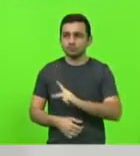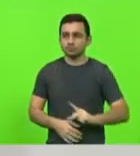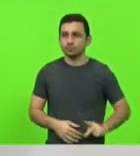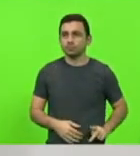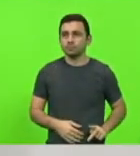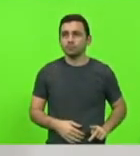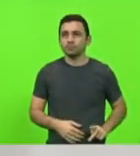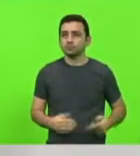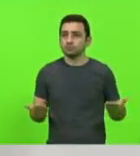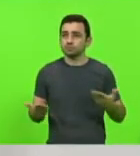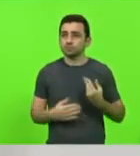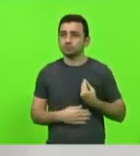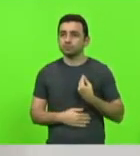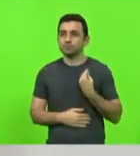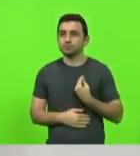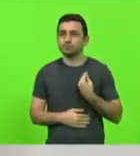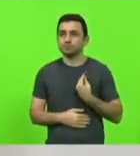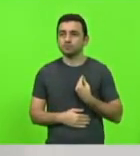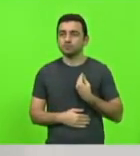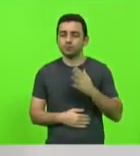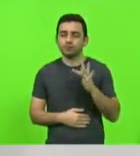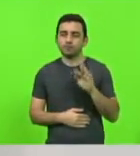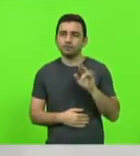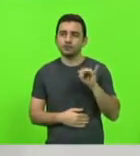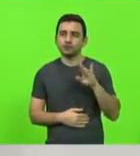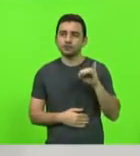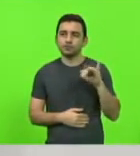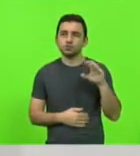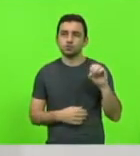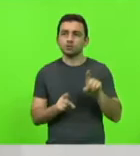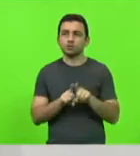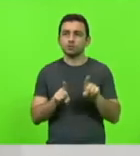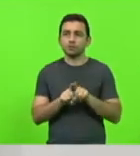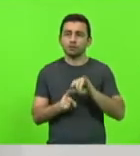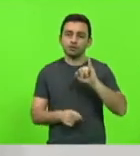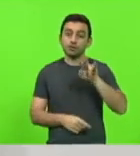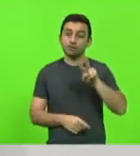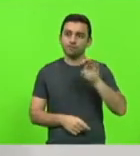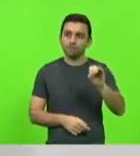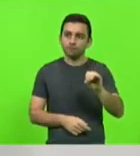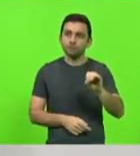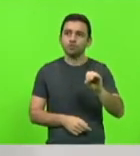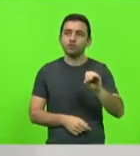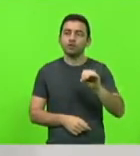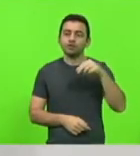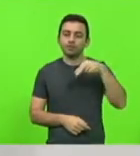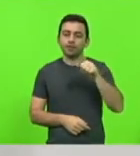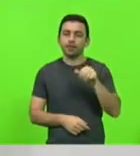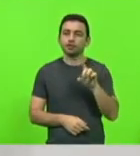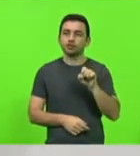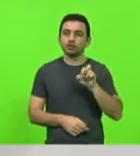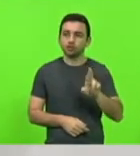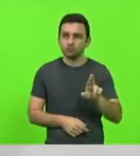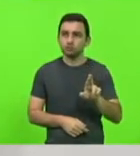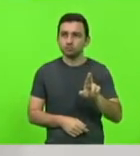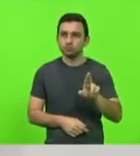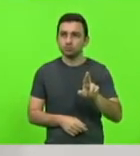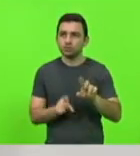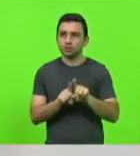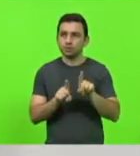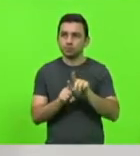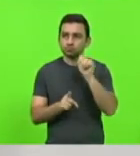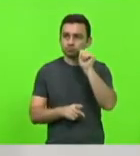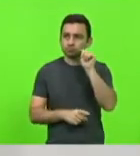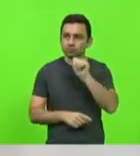que está presente, Francisco Alano, e os companheiros Ivo Castanheira e Nadir dos Santos, e a companheira Eva